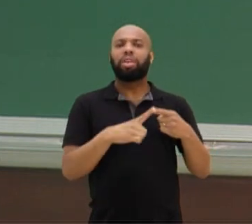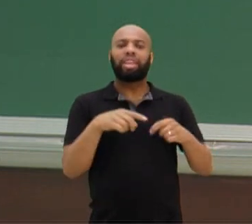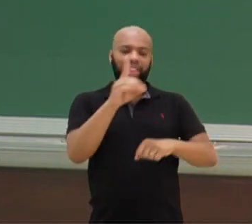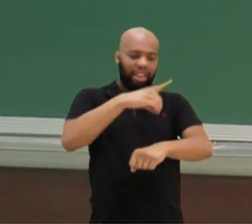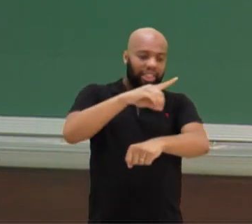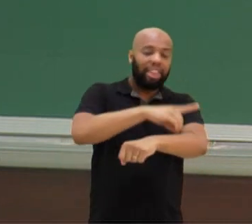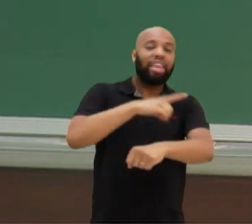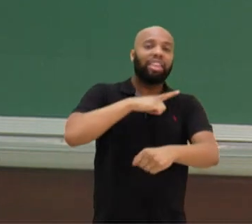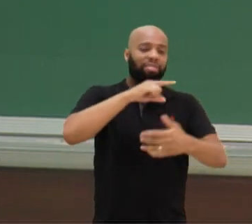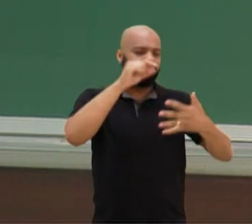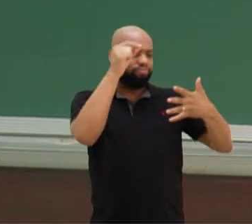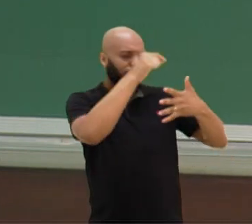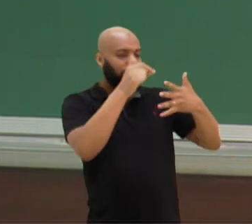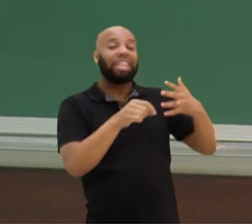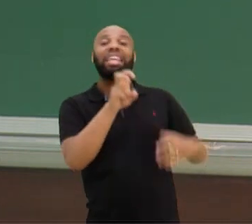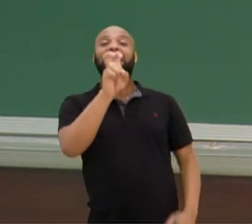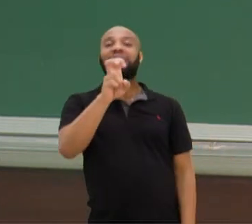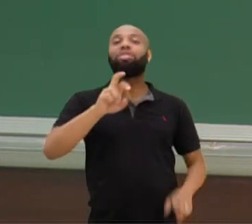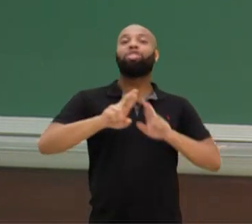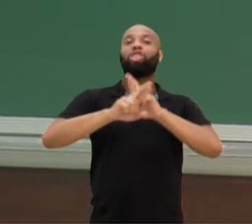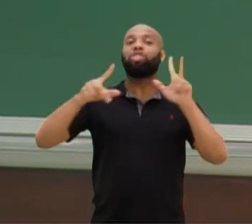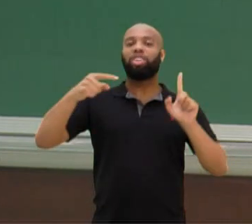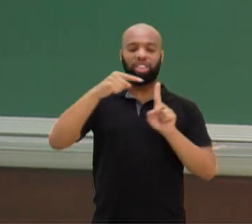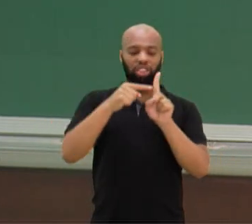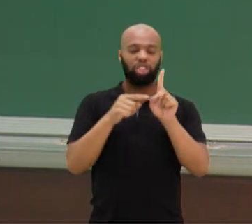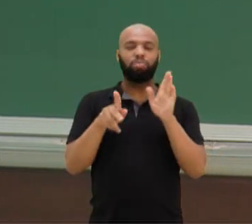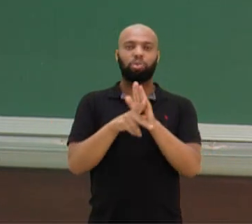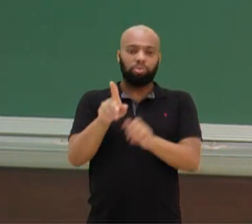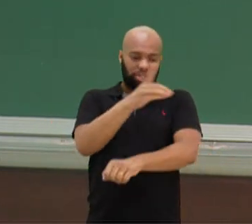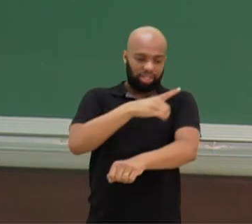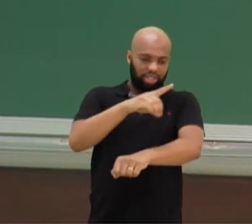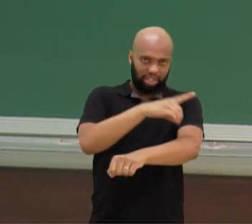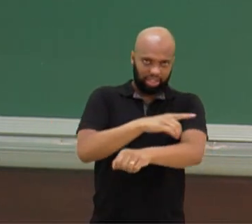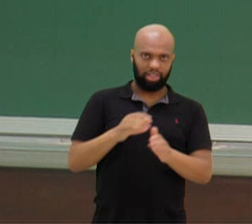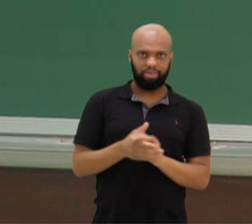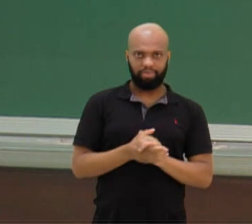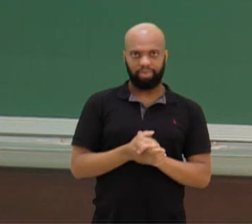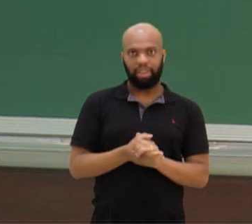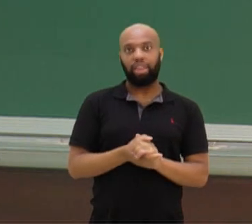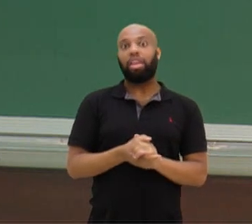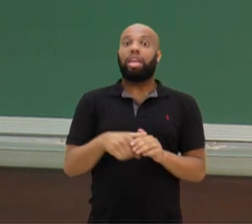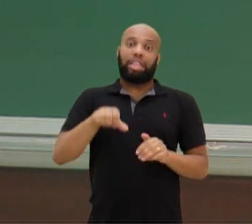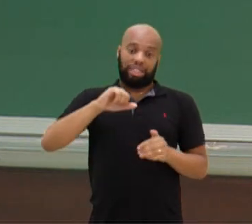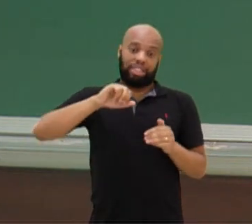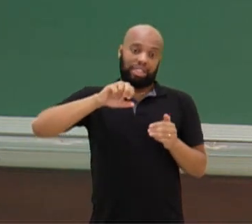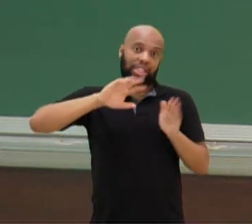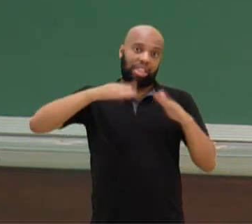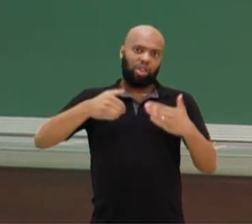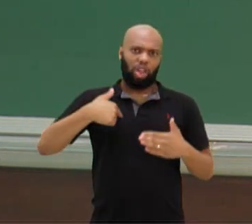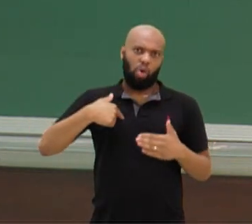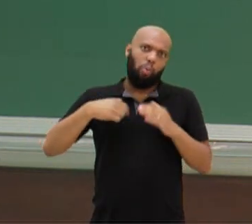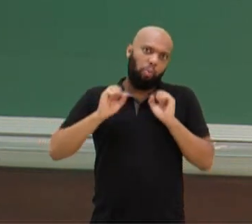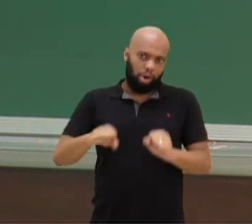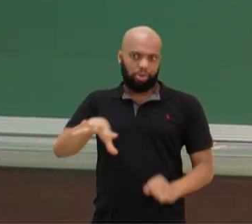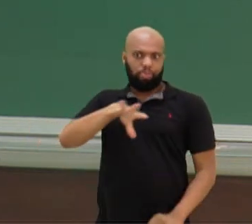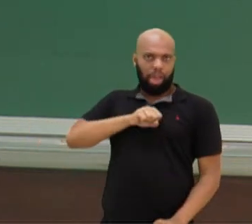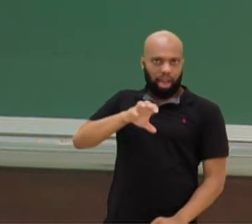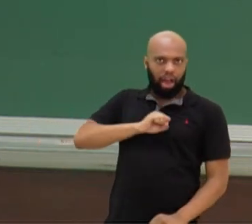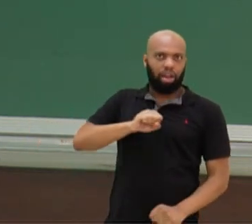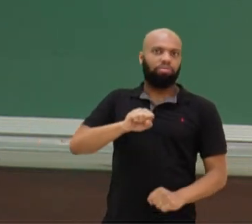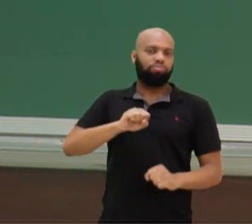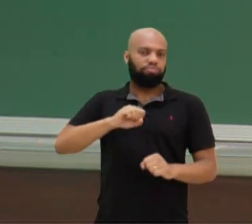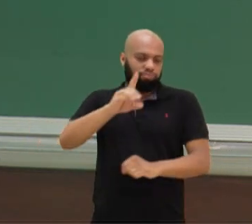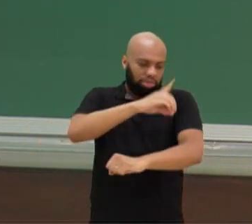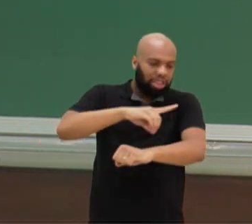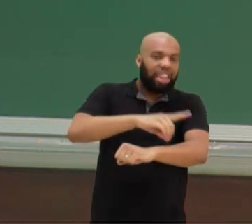dengue 5 vezes. Não sei se eu sobrevivo a tanto, né? Mas teoricamente eu posso. Quando a pessoa pega a dengue pela primeira vez, ela desenvolve